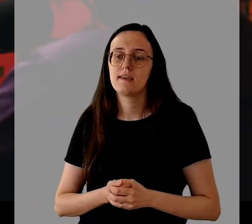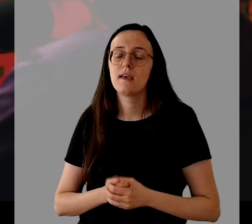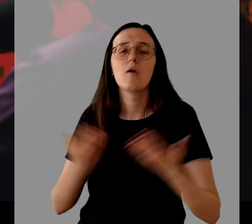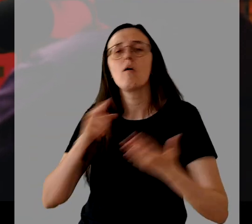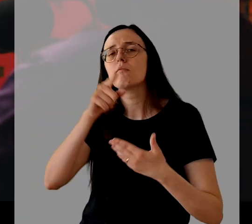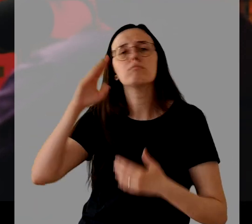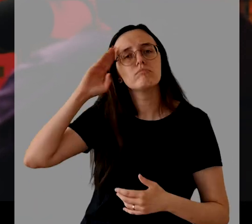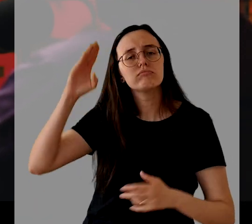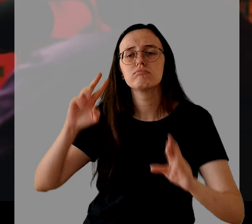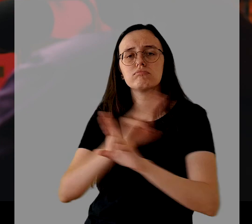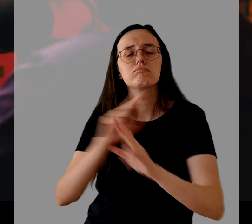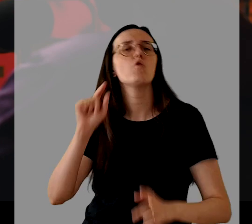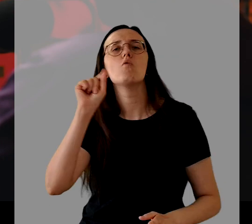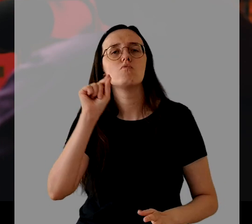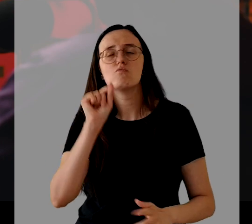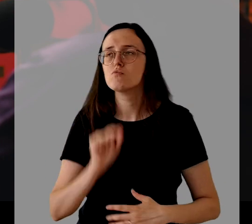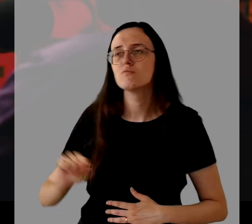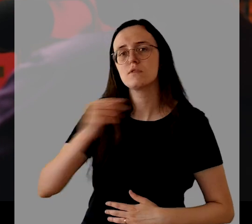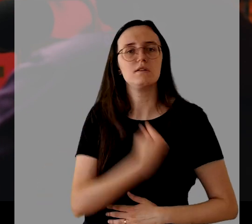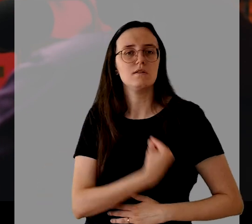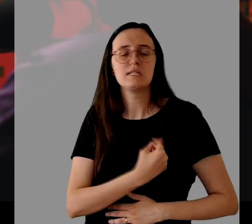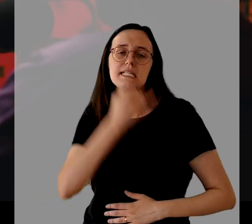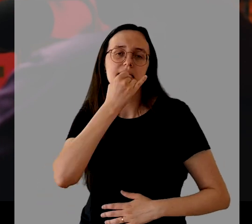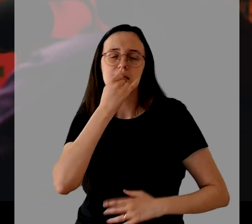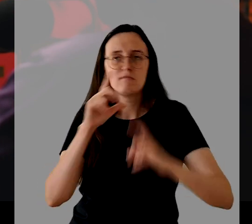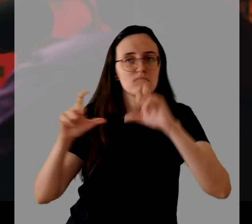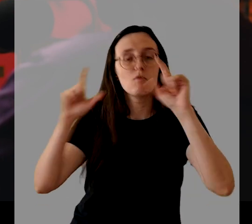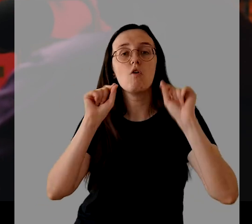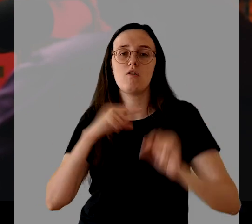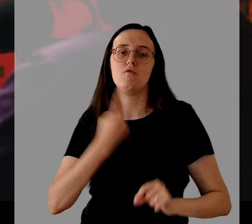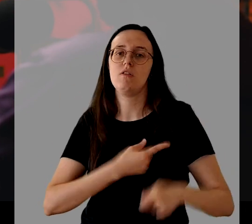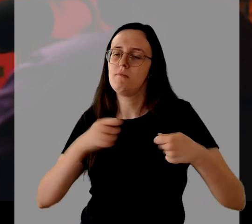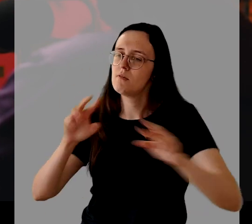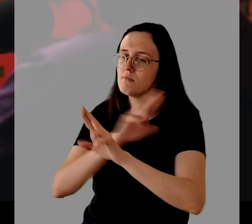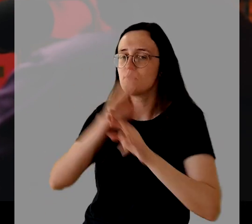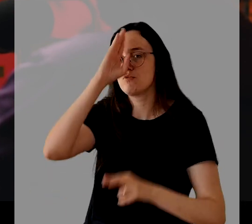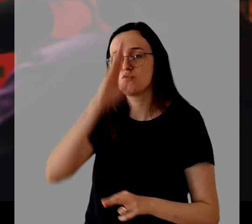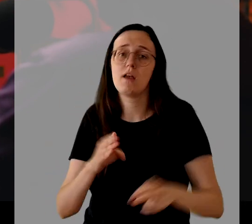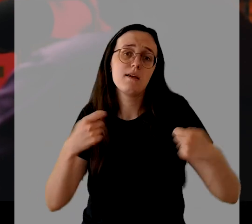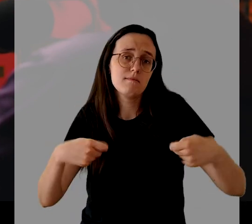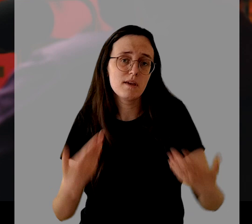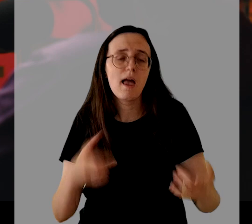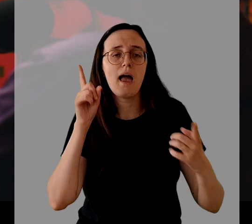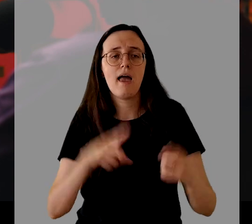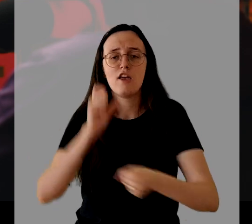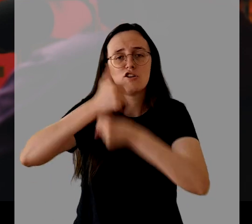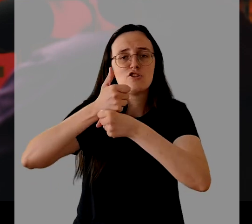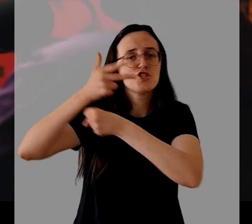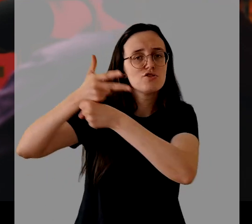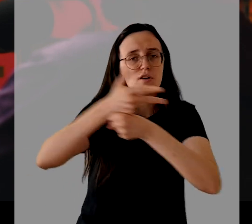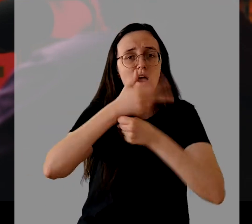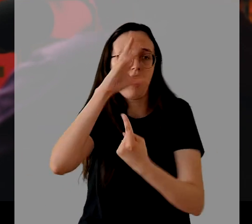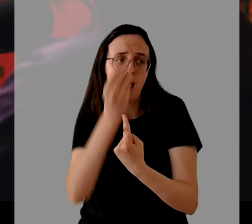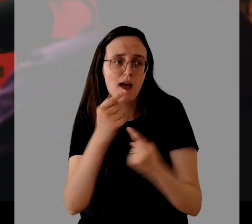E qual que é o teu principal relacionamento, assim, com quem que você tem que, por exemplo, na fotografia a gente tem que estar num relacionamento direto com a direção